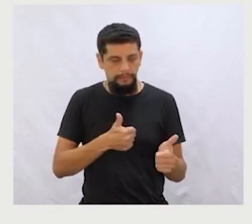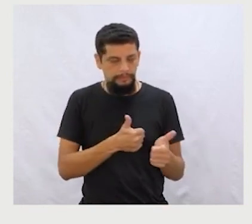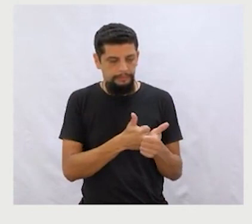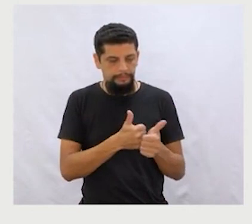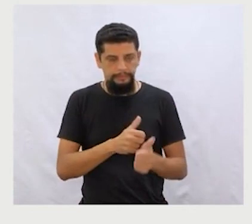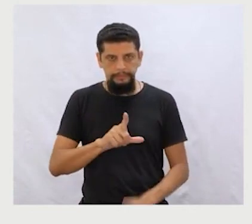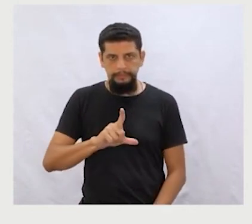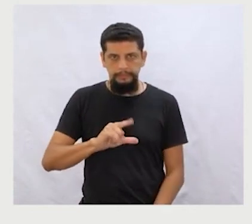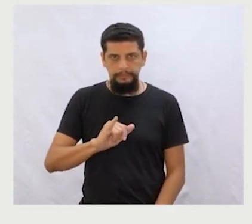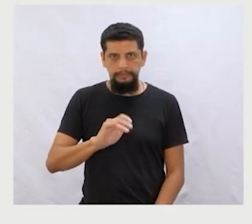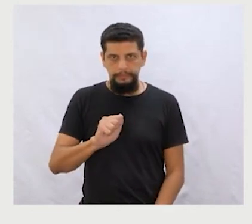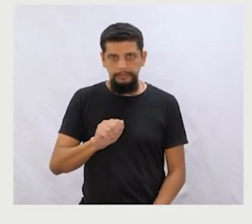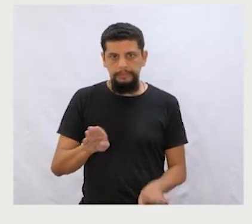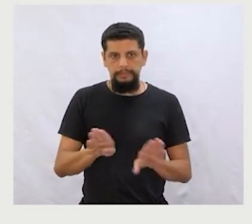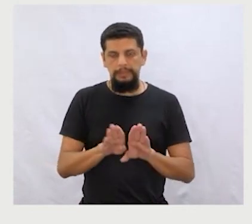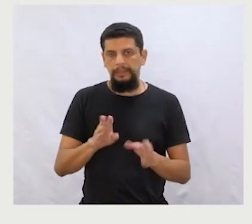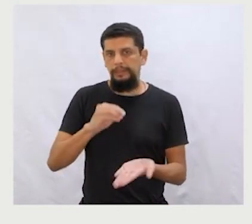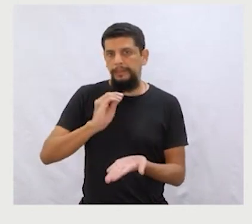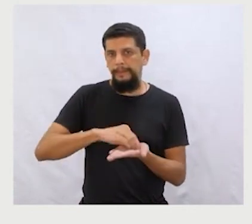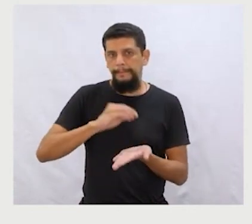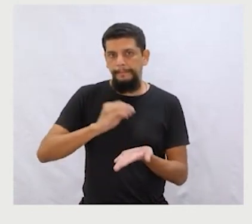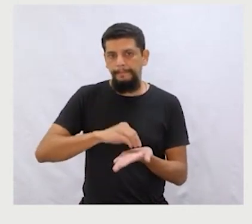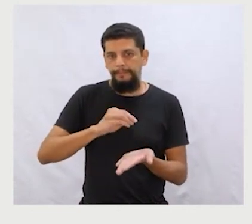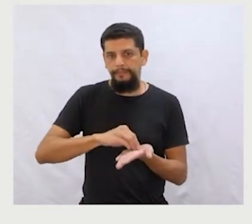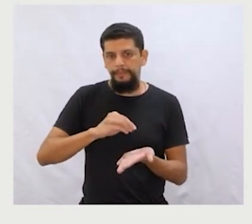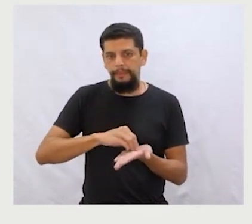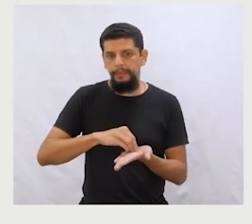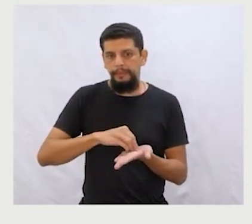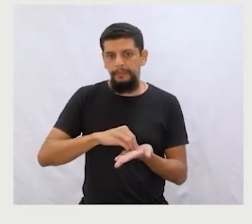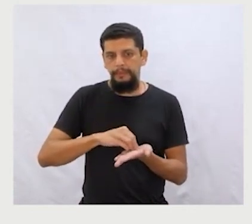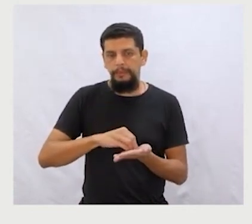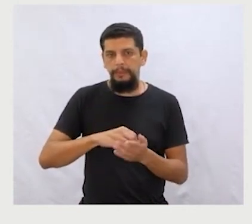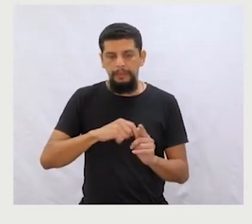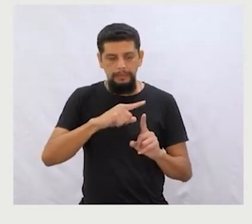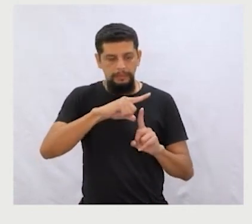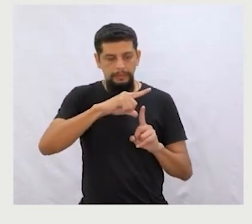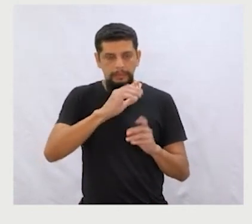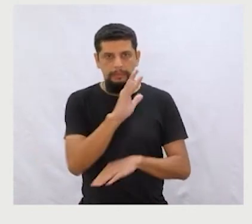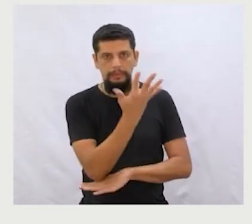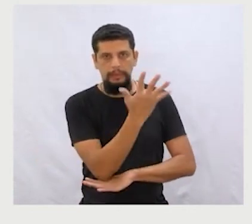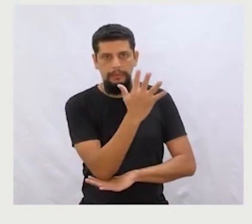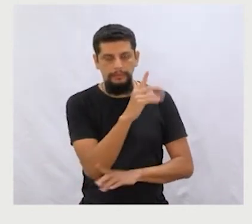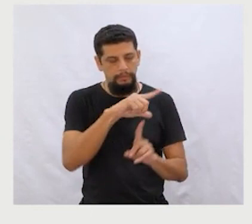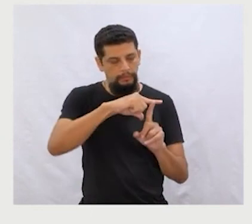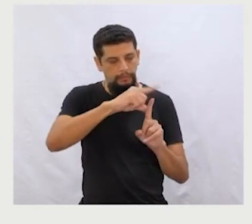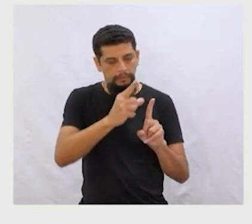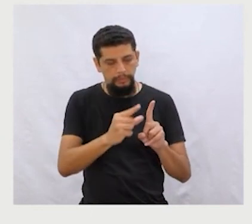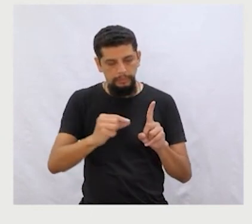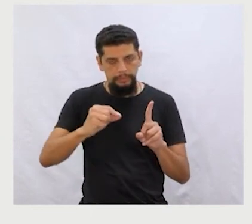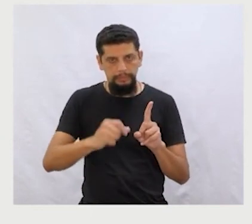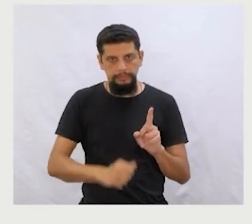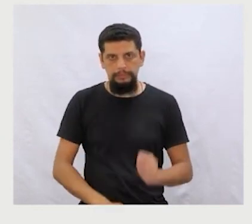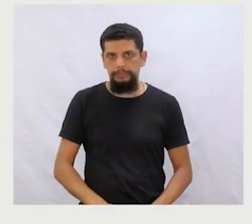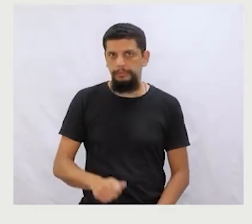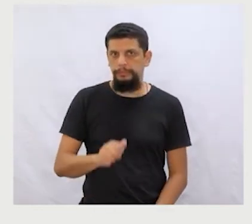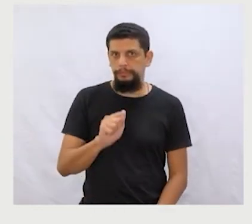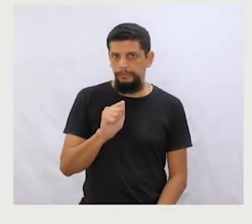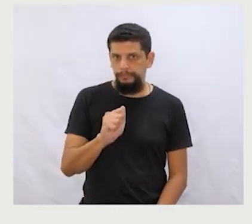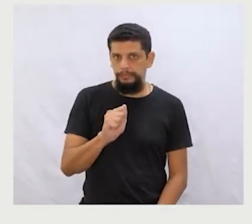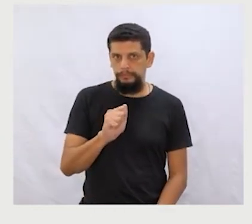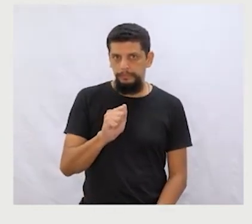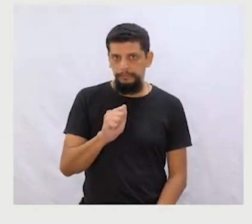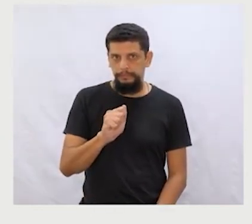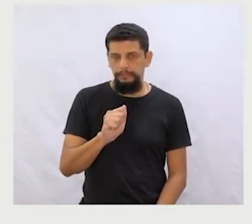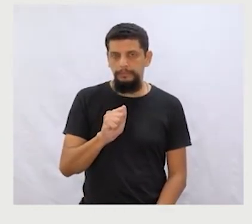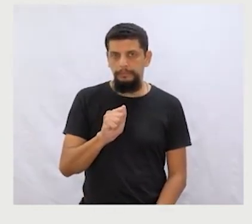Lia. E também estava faltando algumas folhinhas ali da árvore. Então, na letra A, a